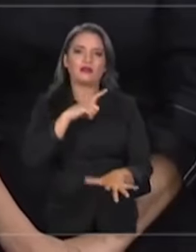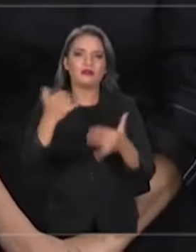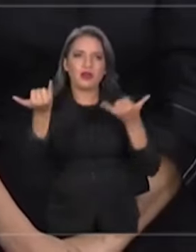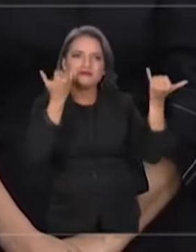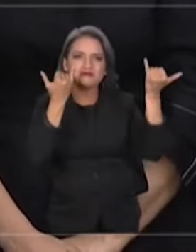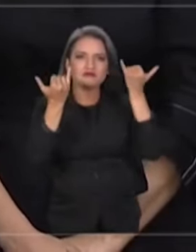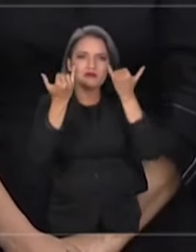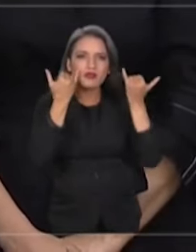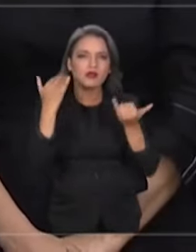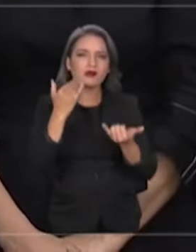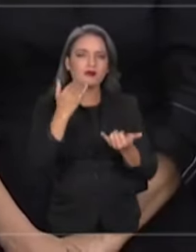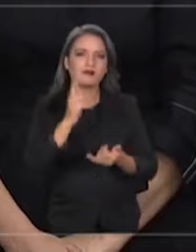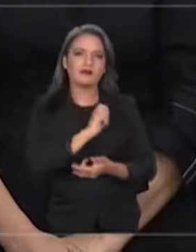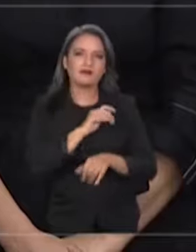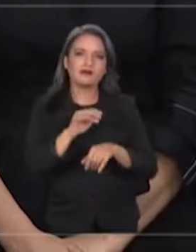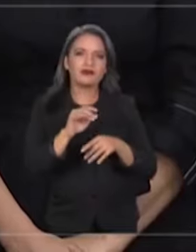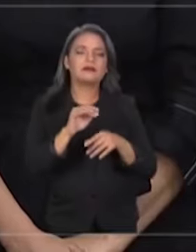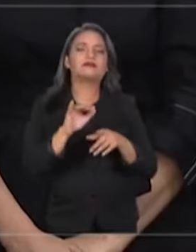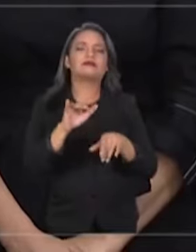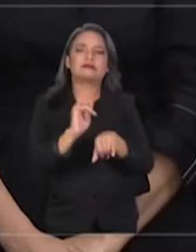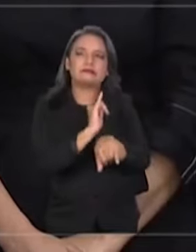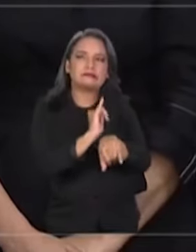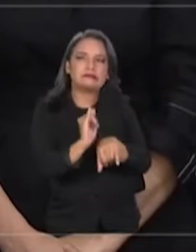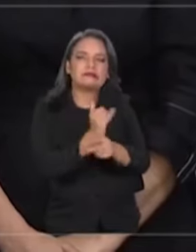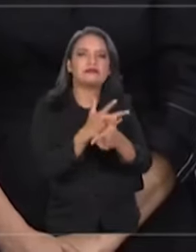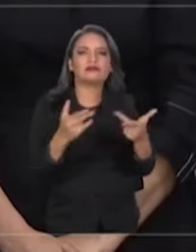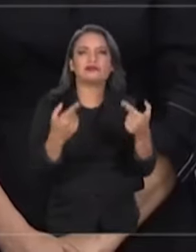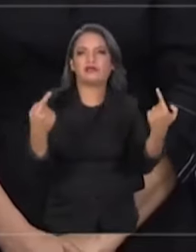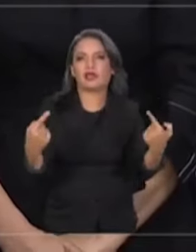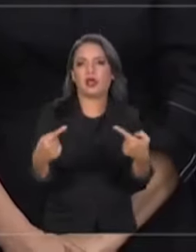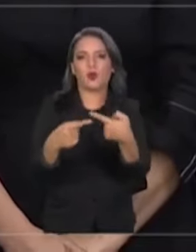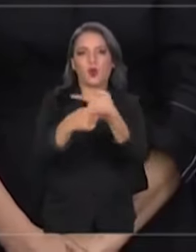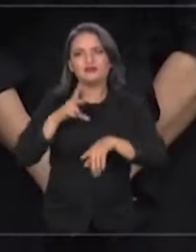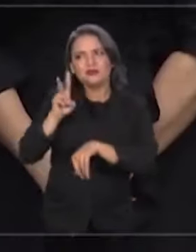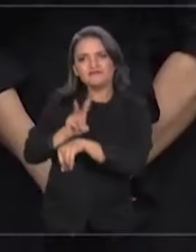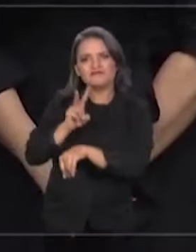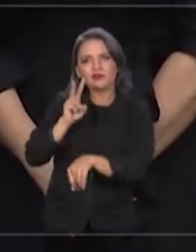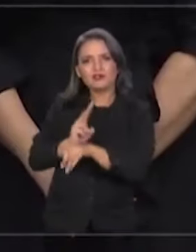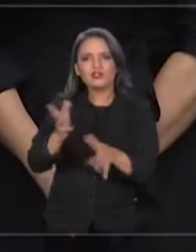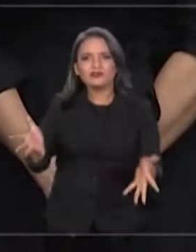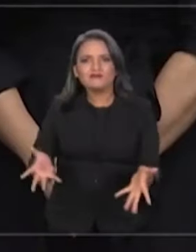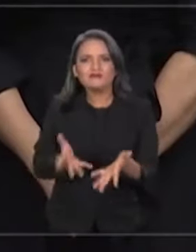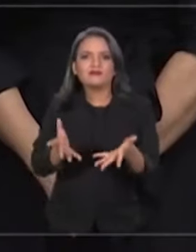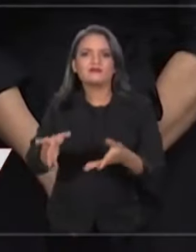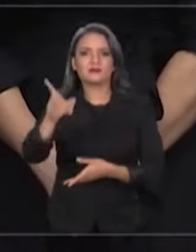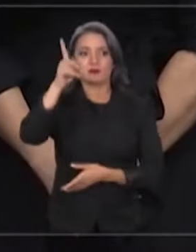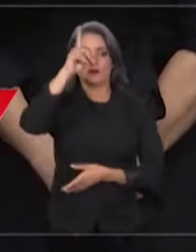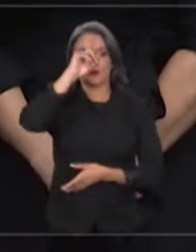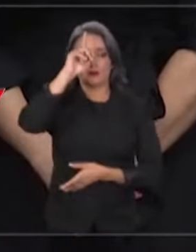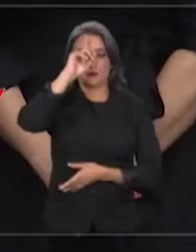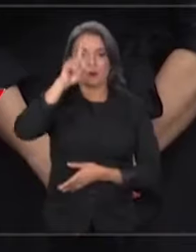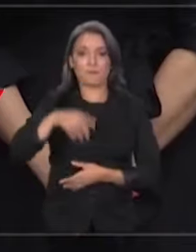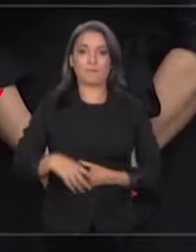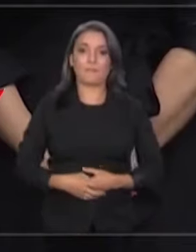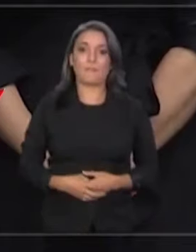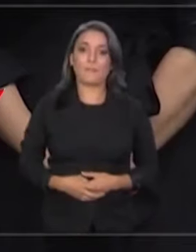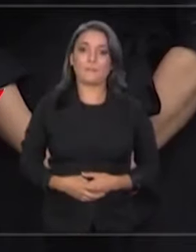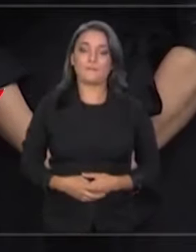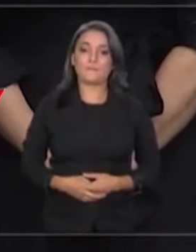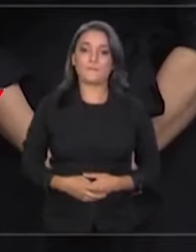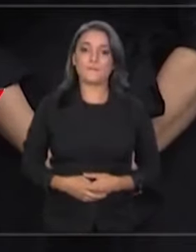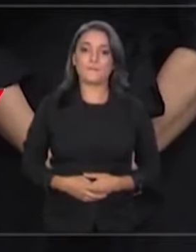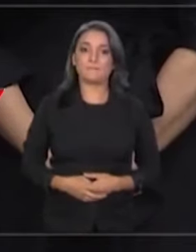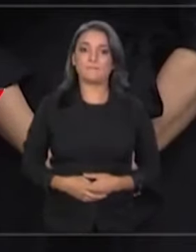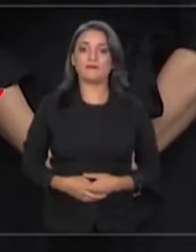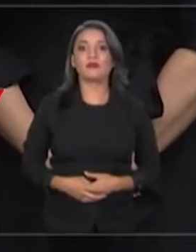manifestações que propositadamente contrárias à verdade. É claro que há um